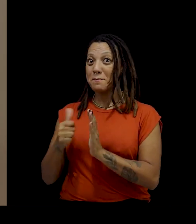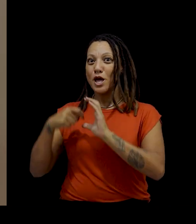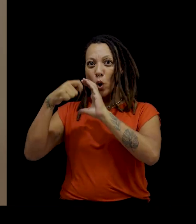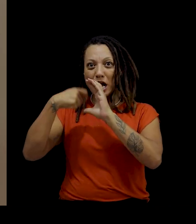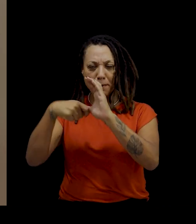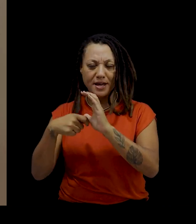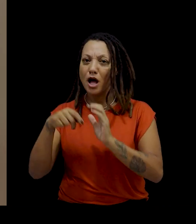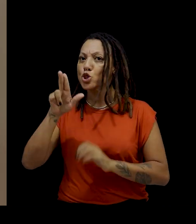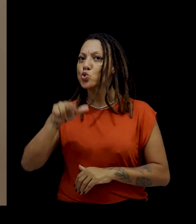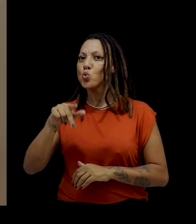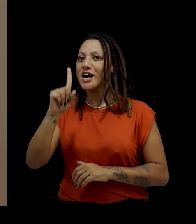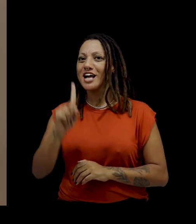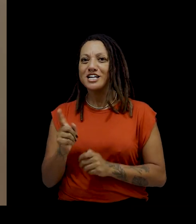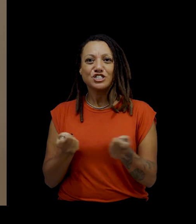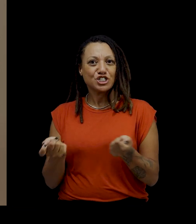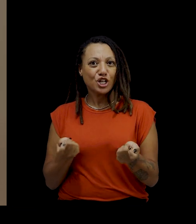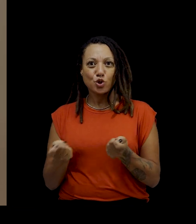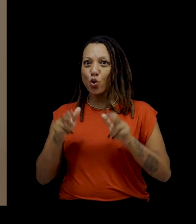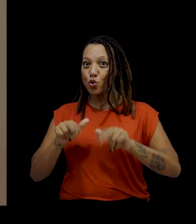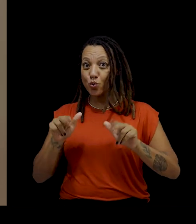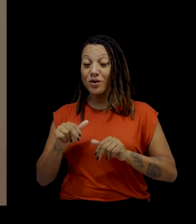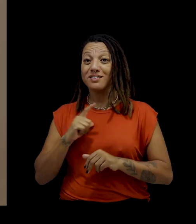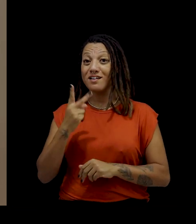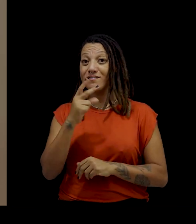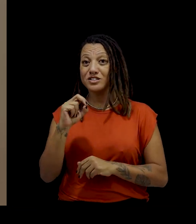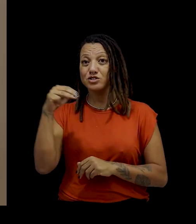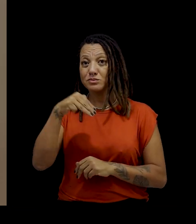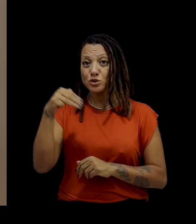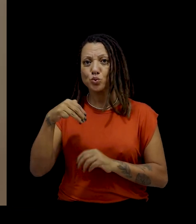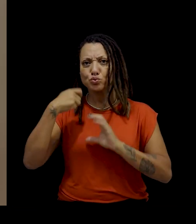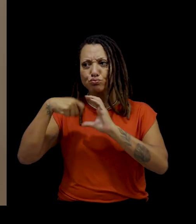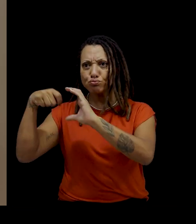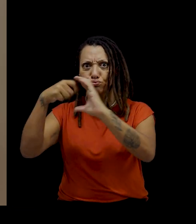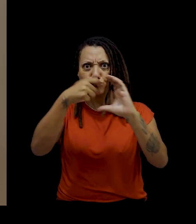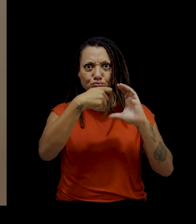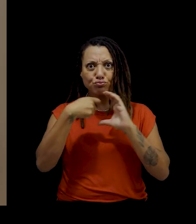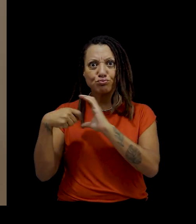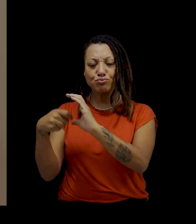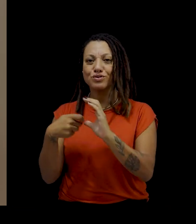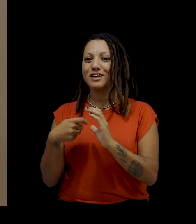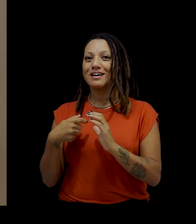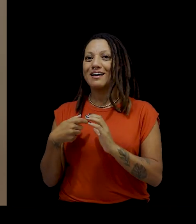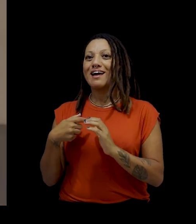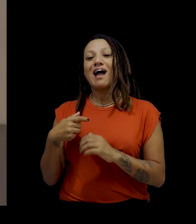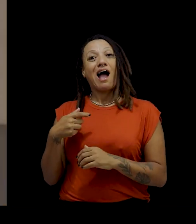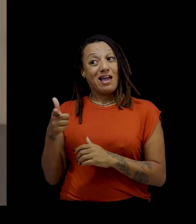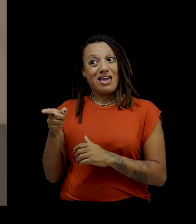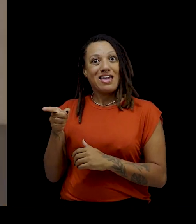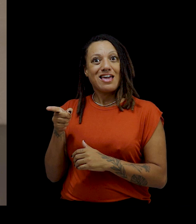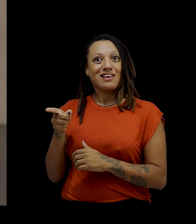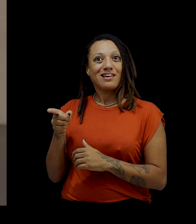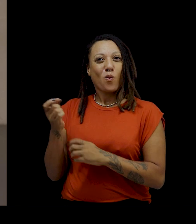tinha dirigido um filme, e ele foi lá, câmera, tem 20 minutos de material filmado, e você já vê, e ele falando tudo que